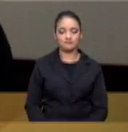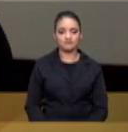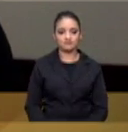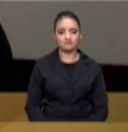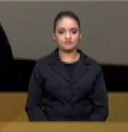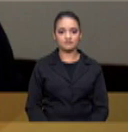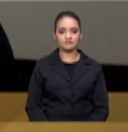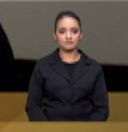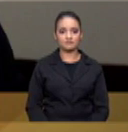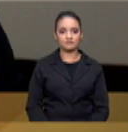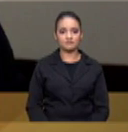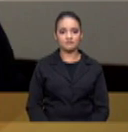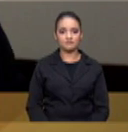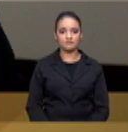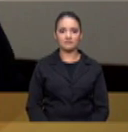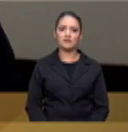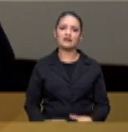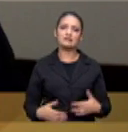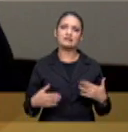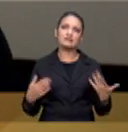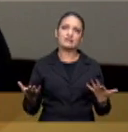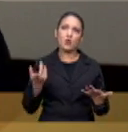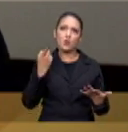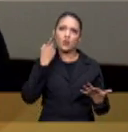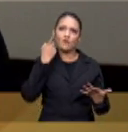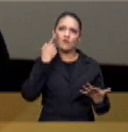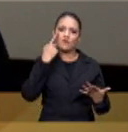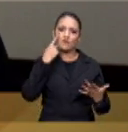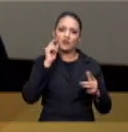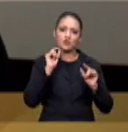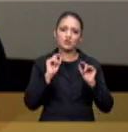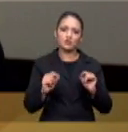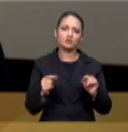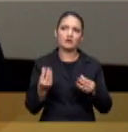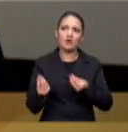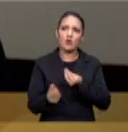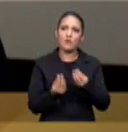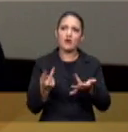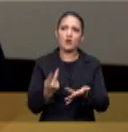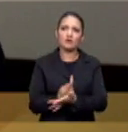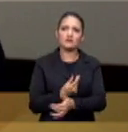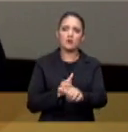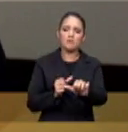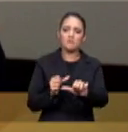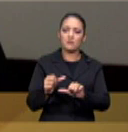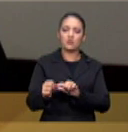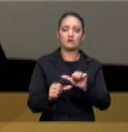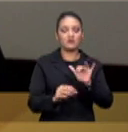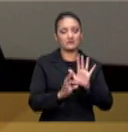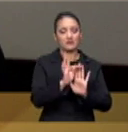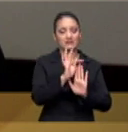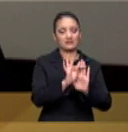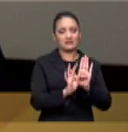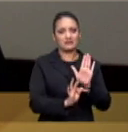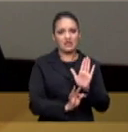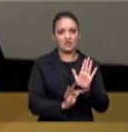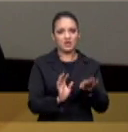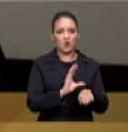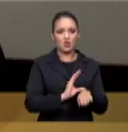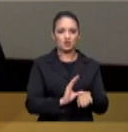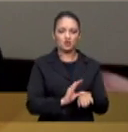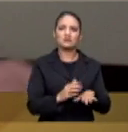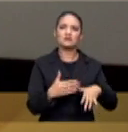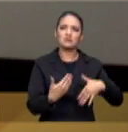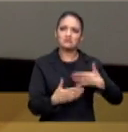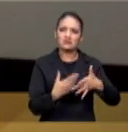Observa aqui a questão da evolução ou da mudança da redação do texto